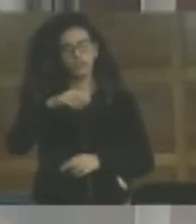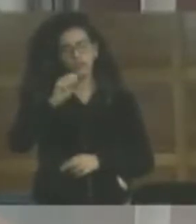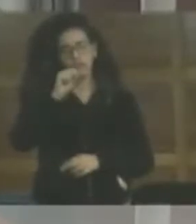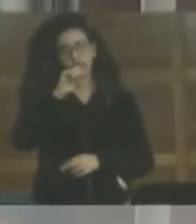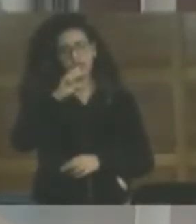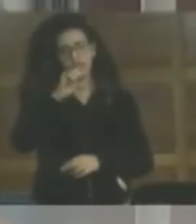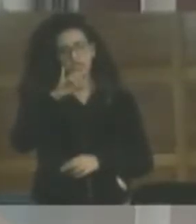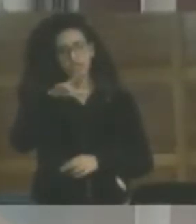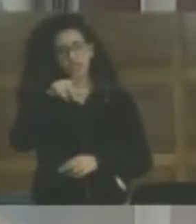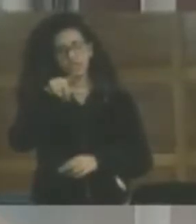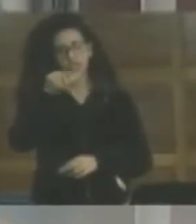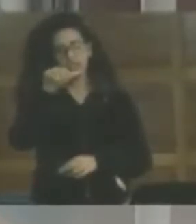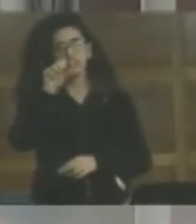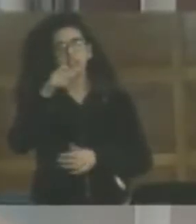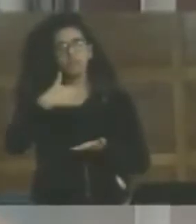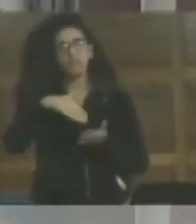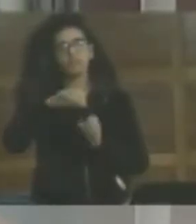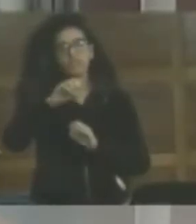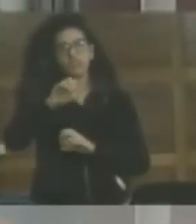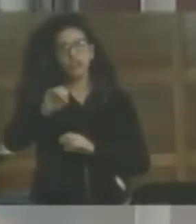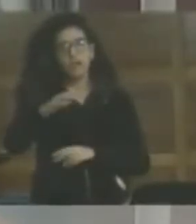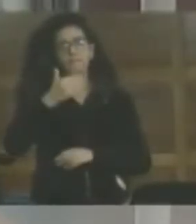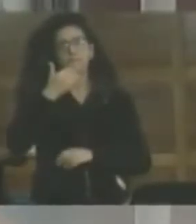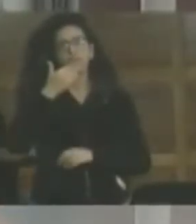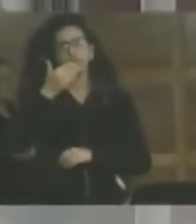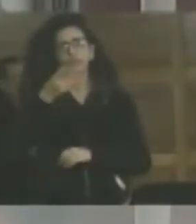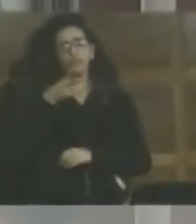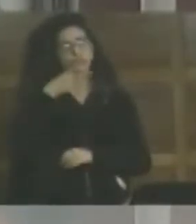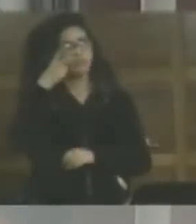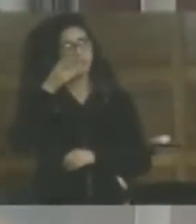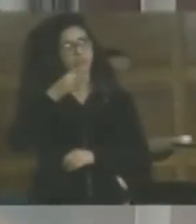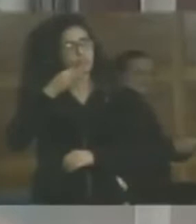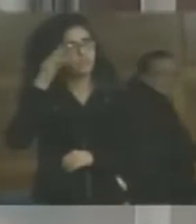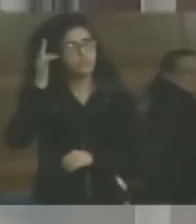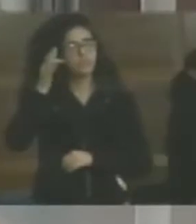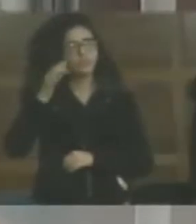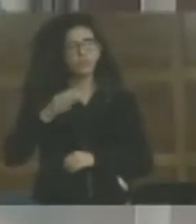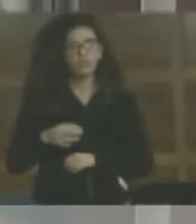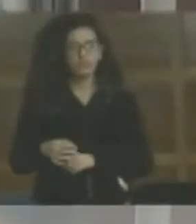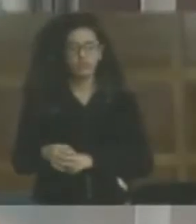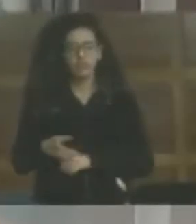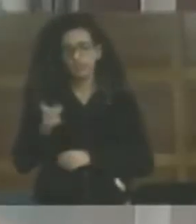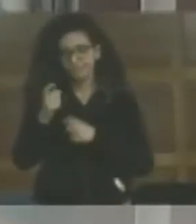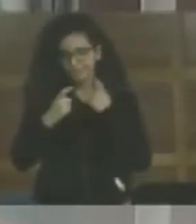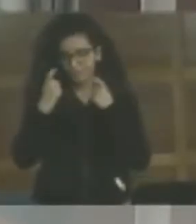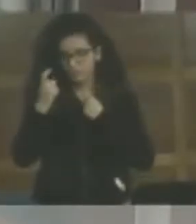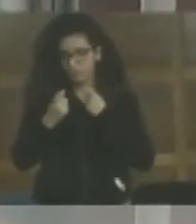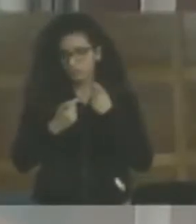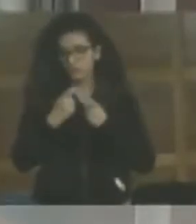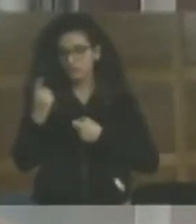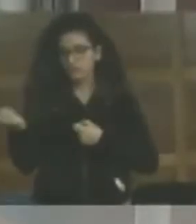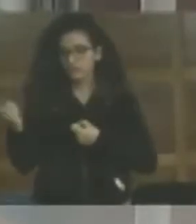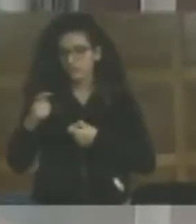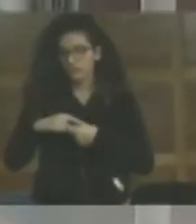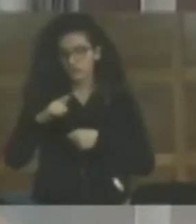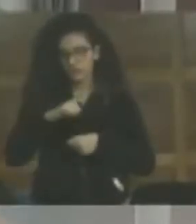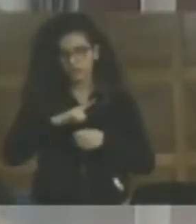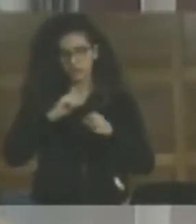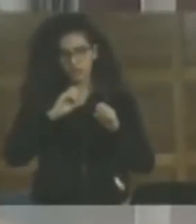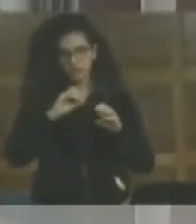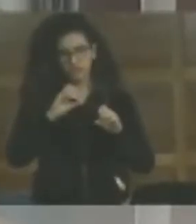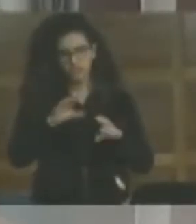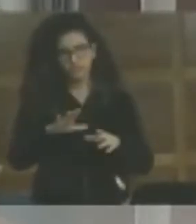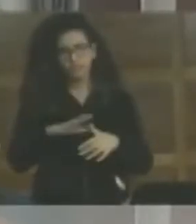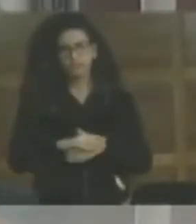em contato com a Secretaria de Educação, a pedido até do vereador Flavinho, que estava preocupado com o retorno às aulas, quanto